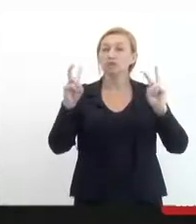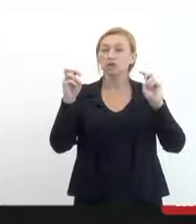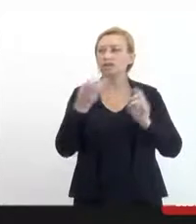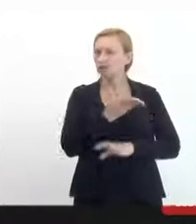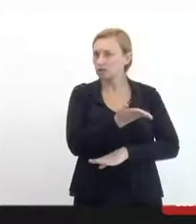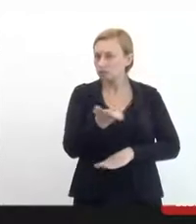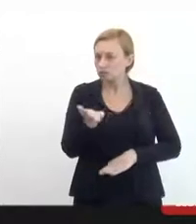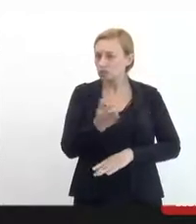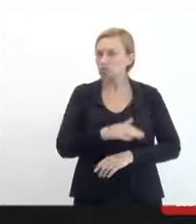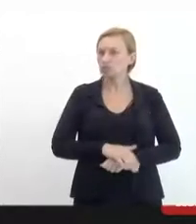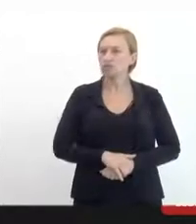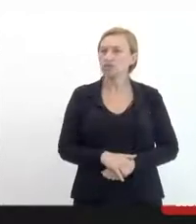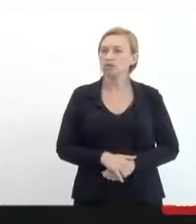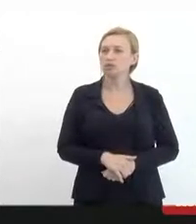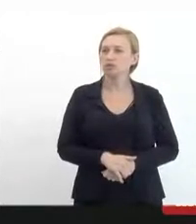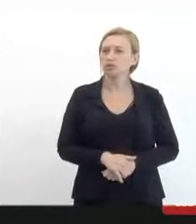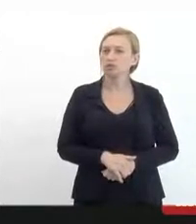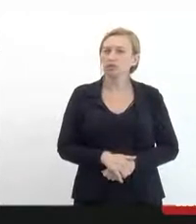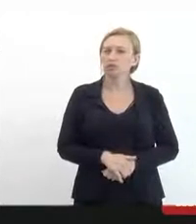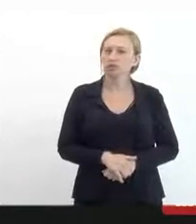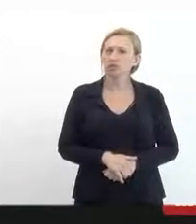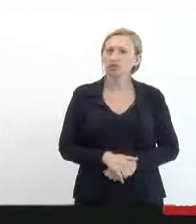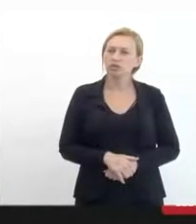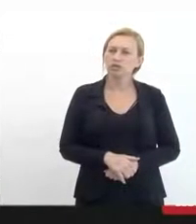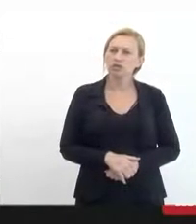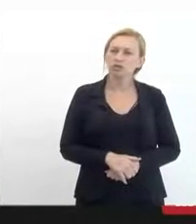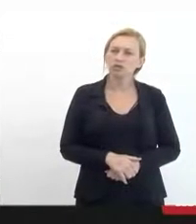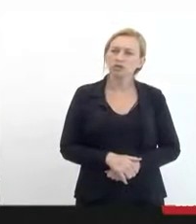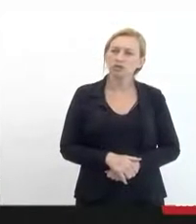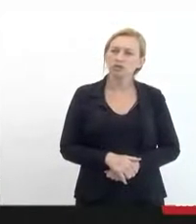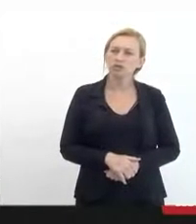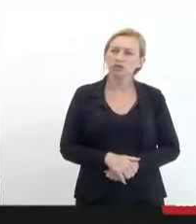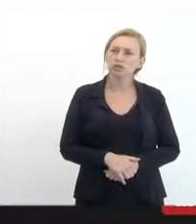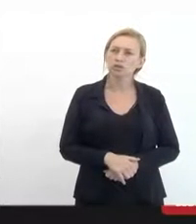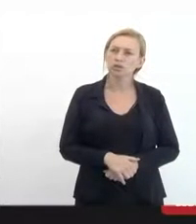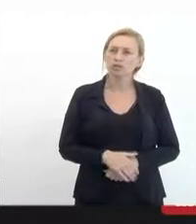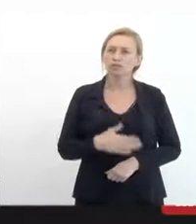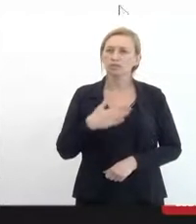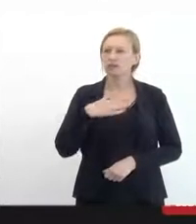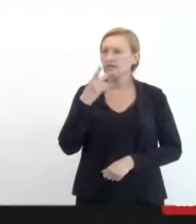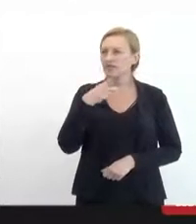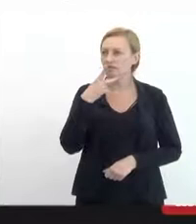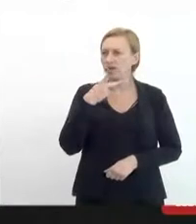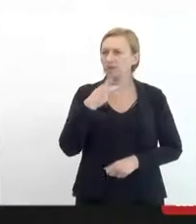Eu apenas concluiria a minha fala,